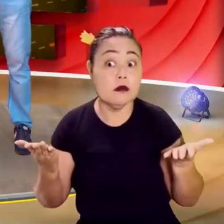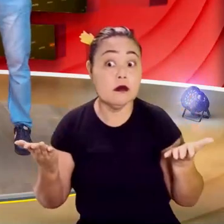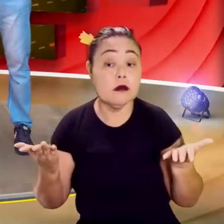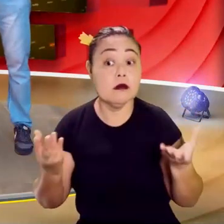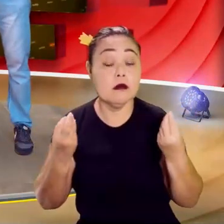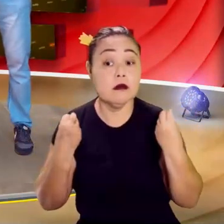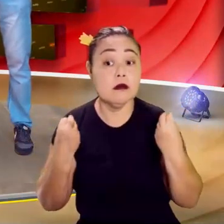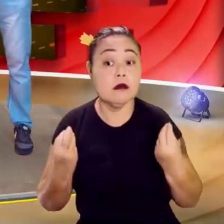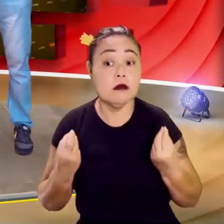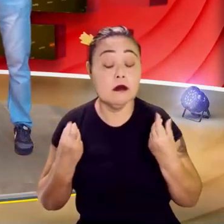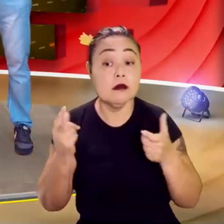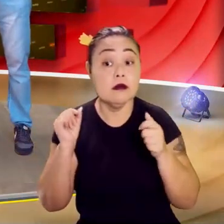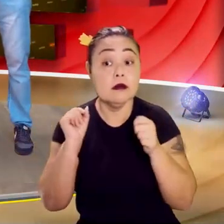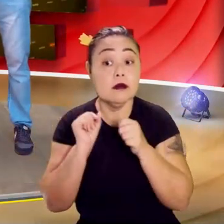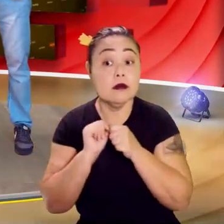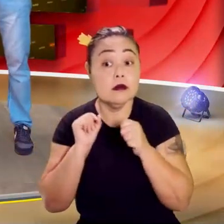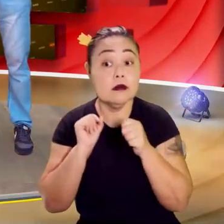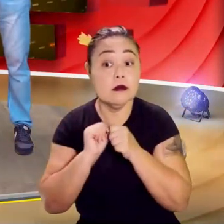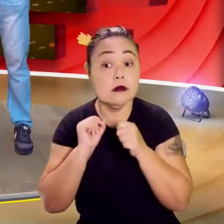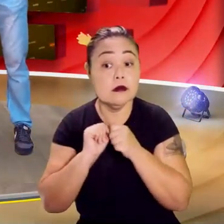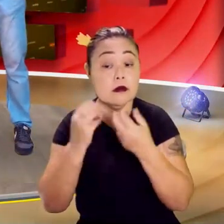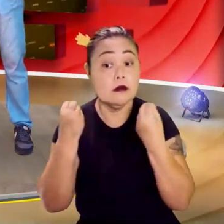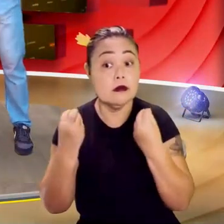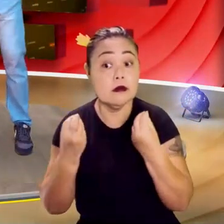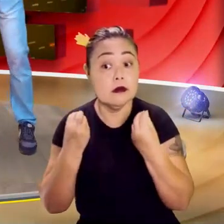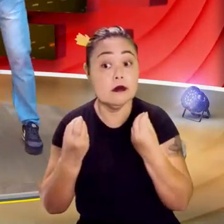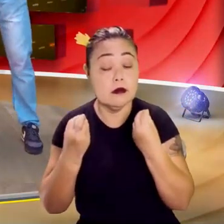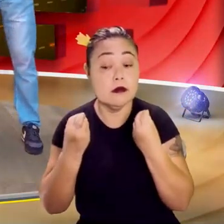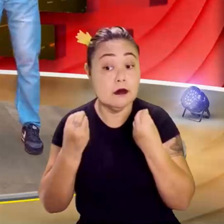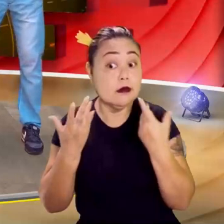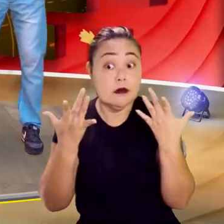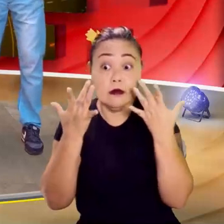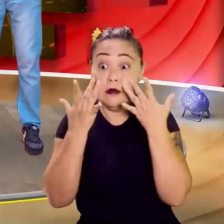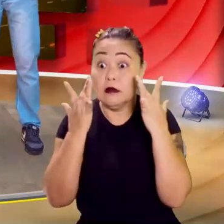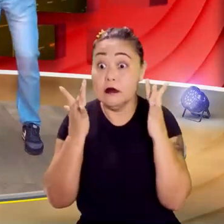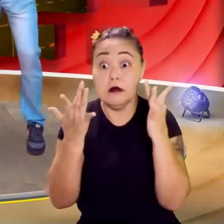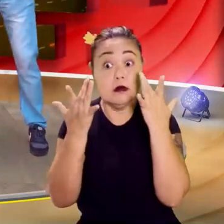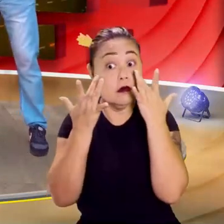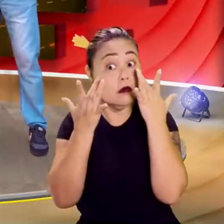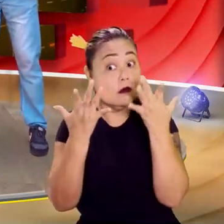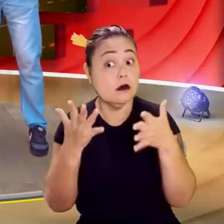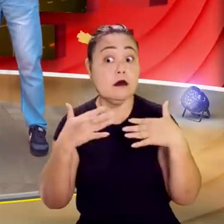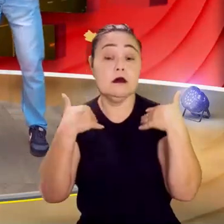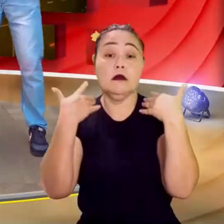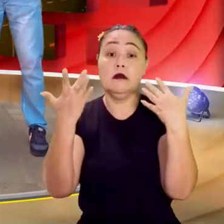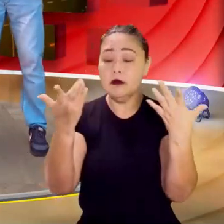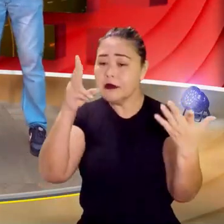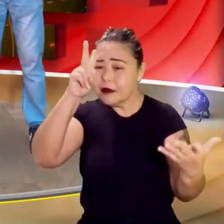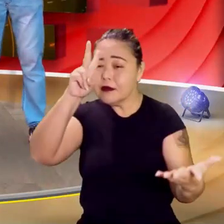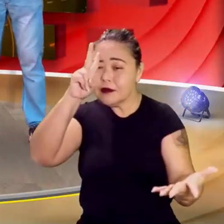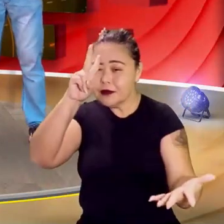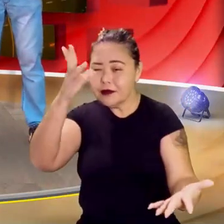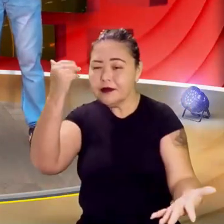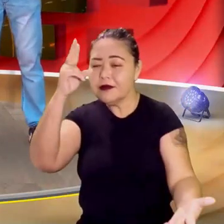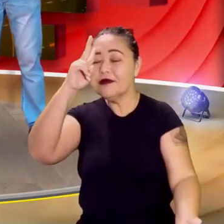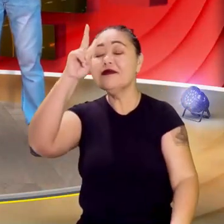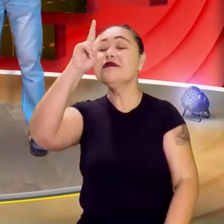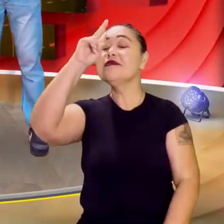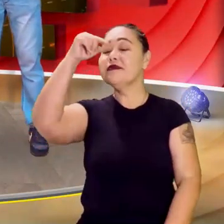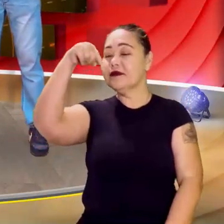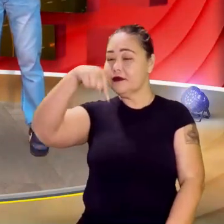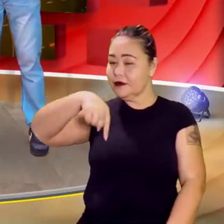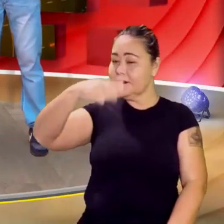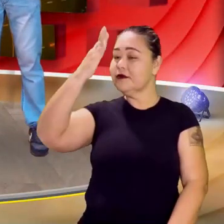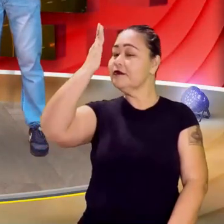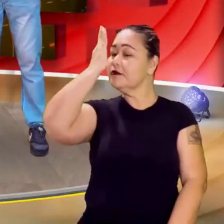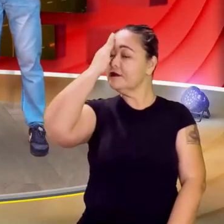E agora? Como que faz, né? Situação precária, né? Não sei. Ah, mas vamos lembrar? Olha aí, eu lembrei aqui, ó.